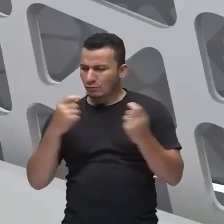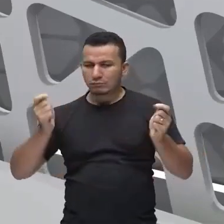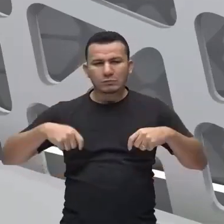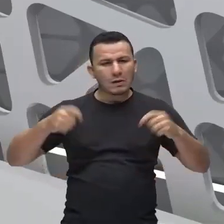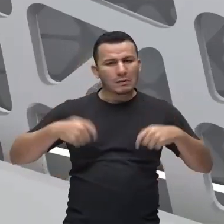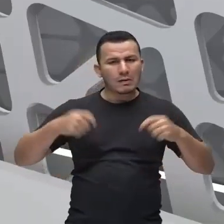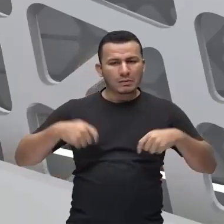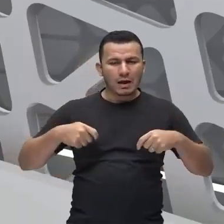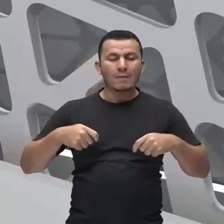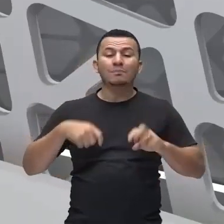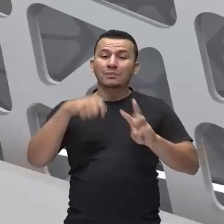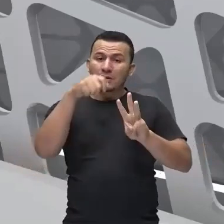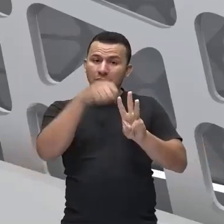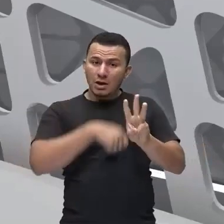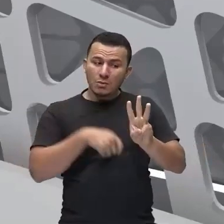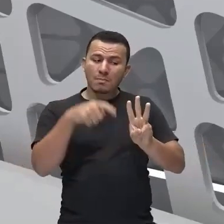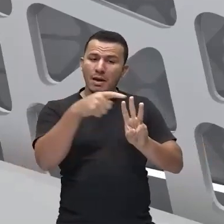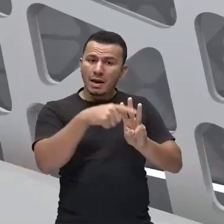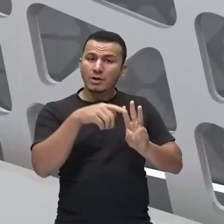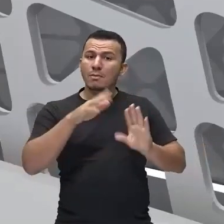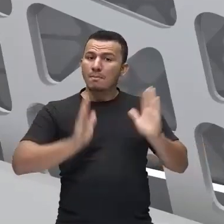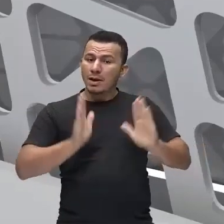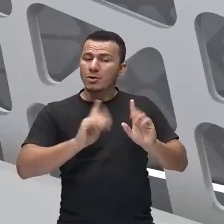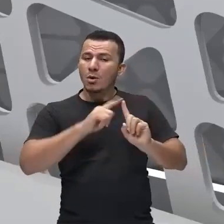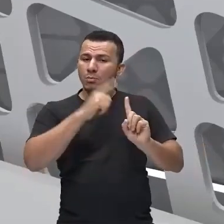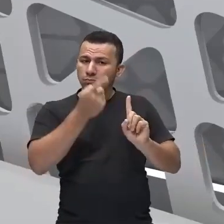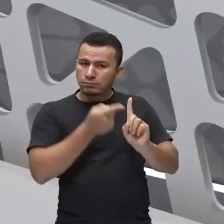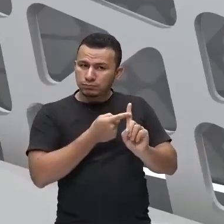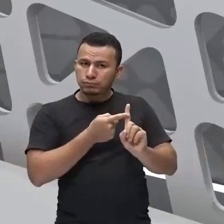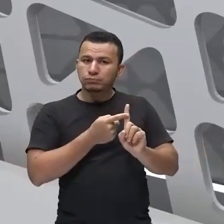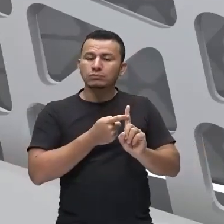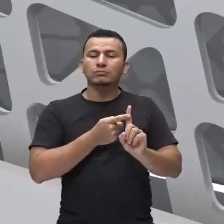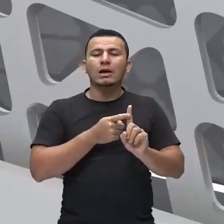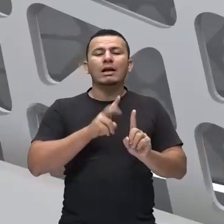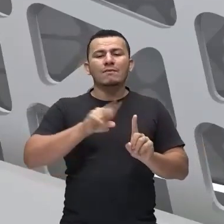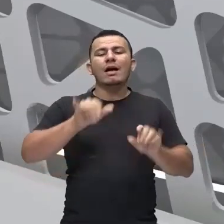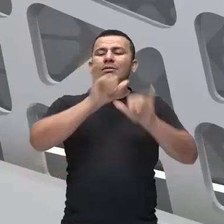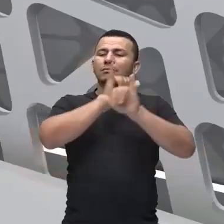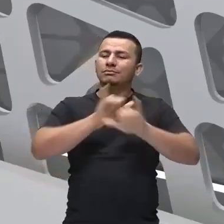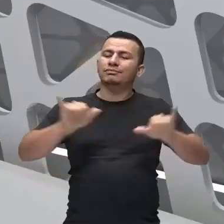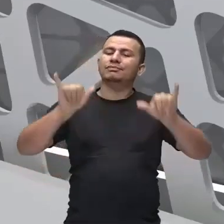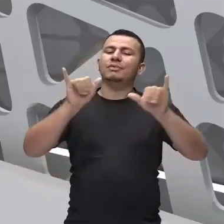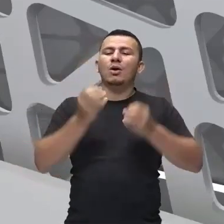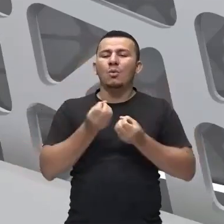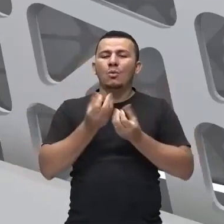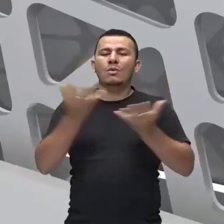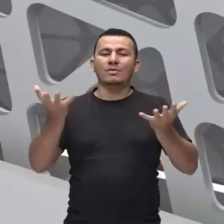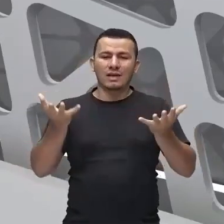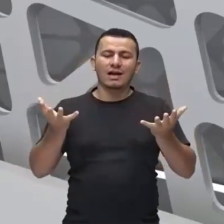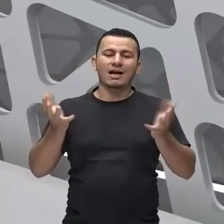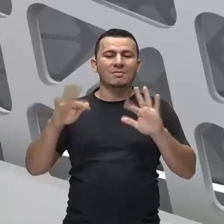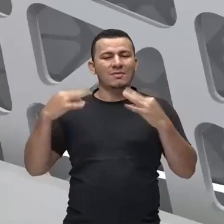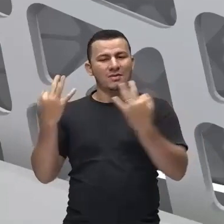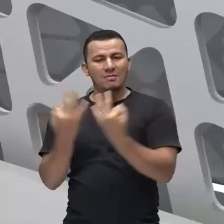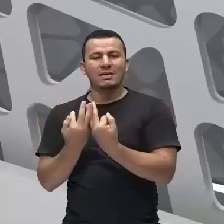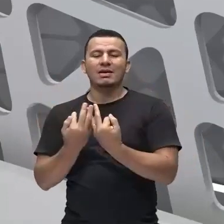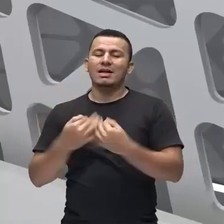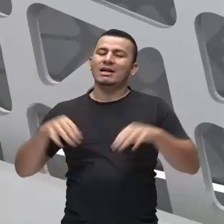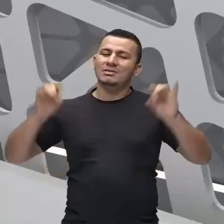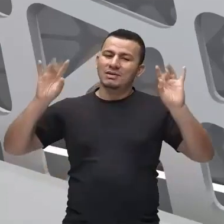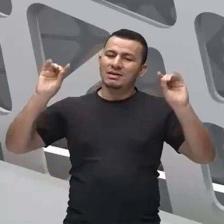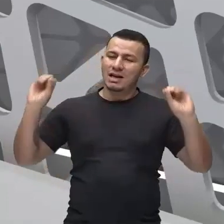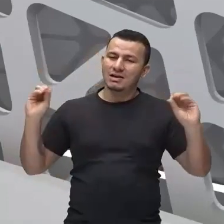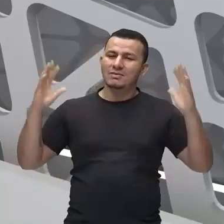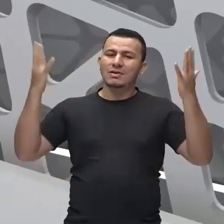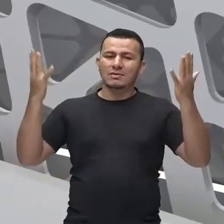certo, terceiro mês aí de gestação, já vão logo fazer o anúncio para poder comemorar aí mais a vinda,